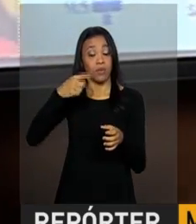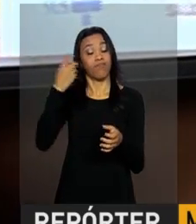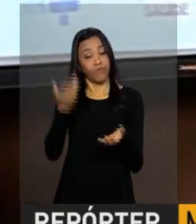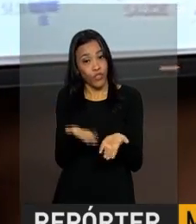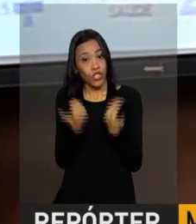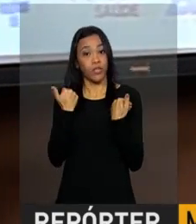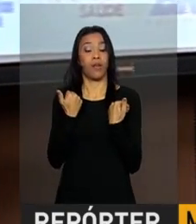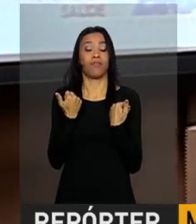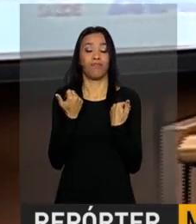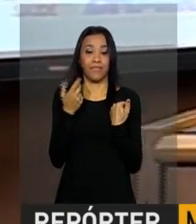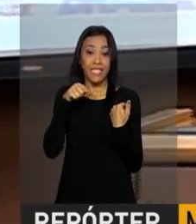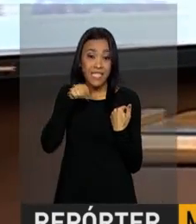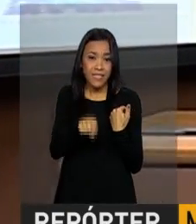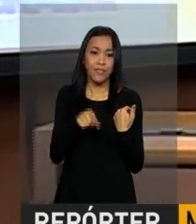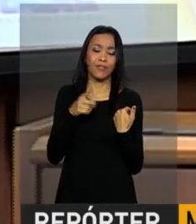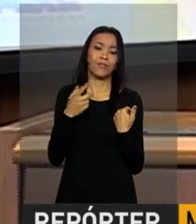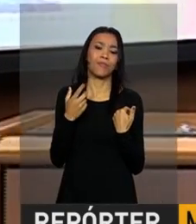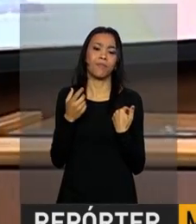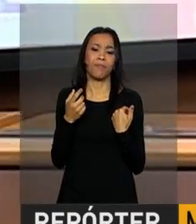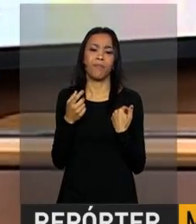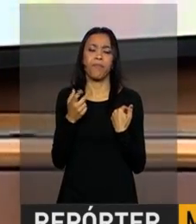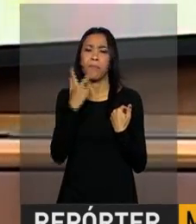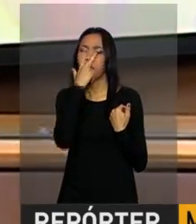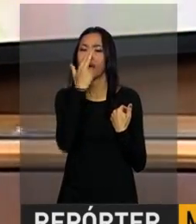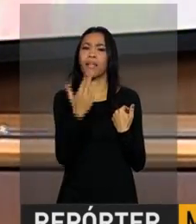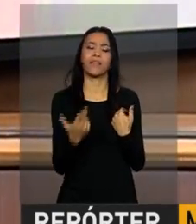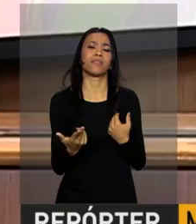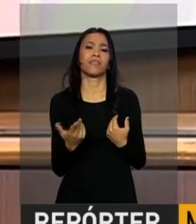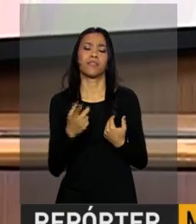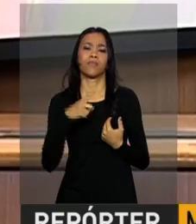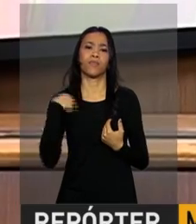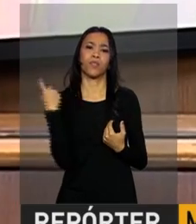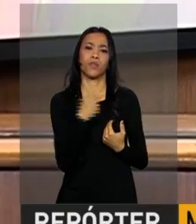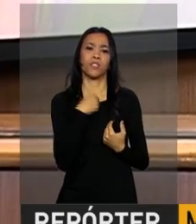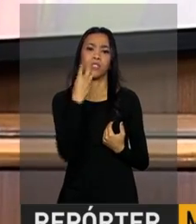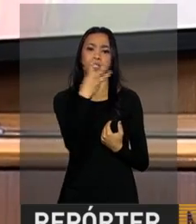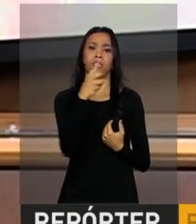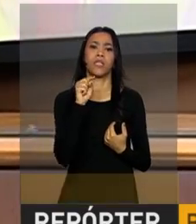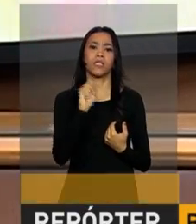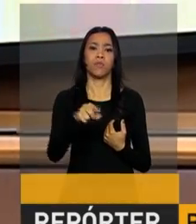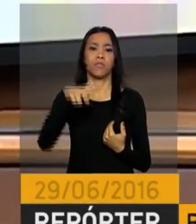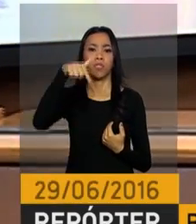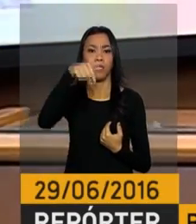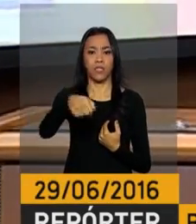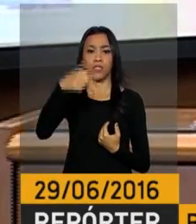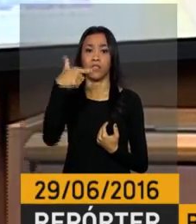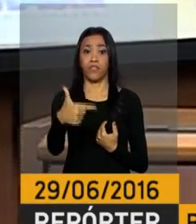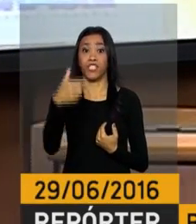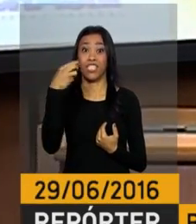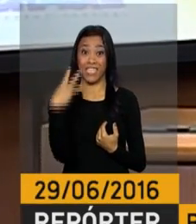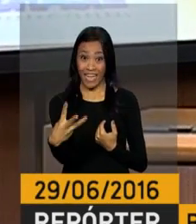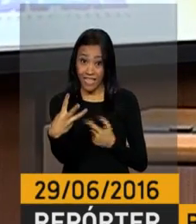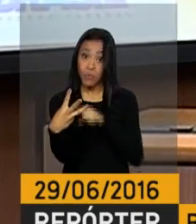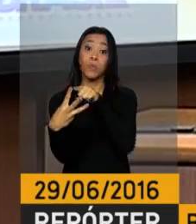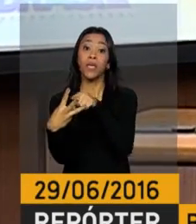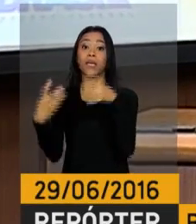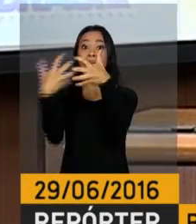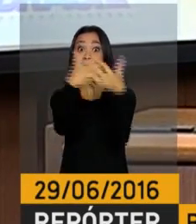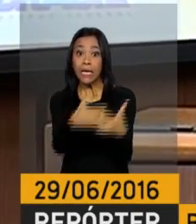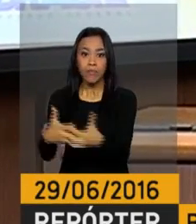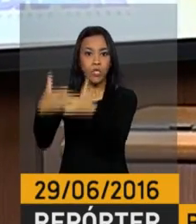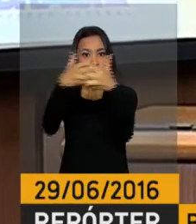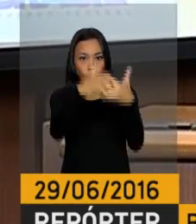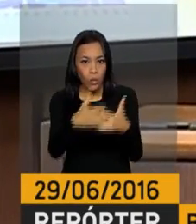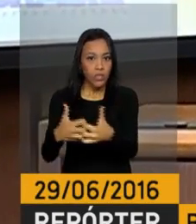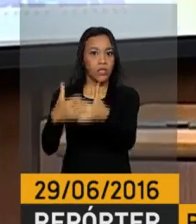transformando em sal ah como se nós tivéssemos 3.723 caminhões com